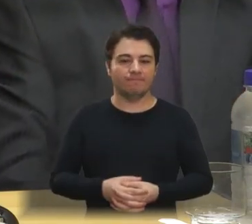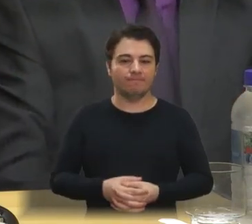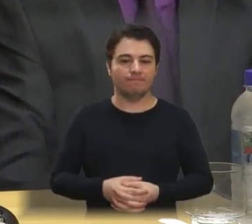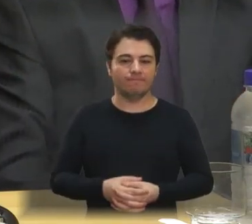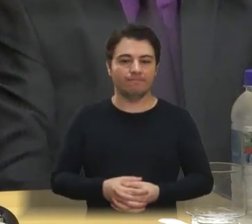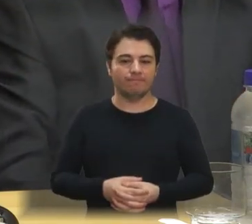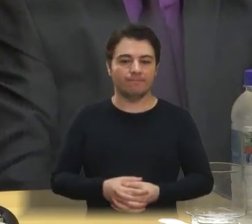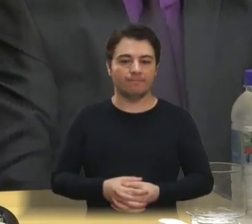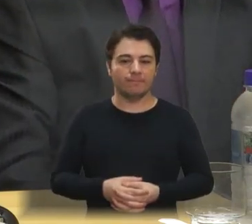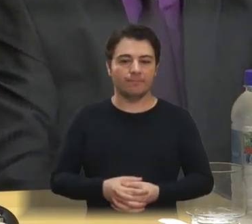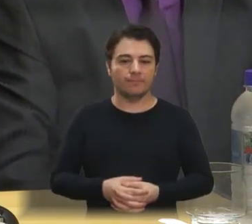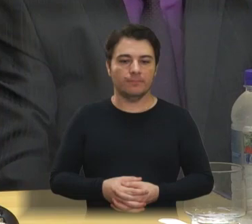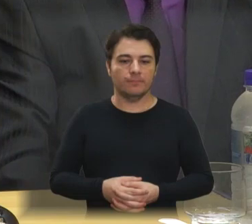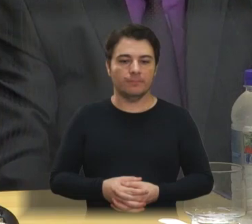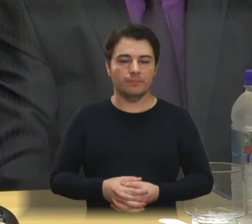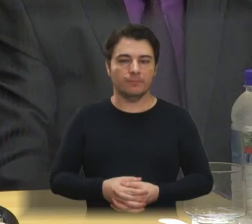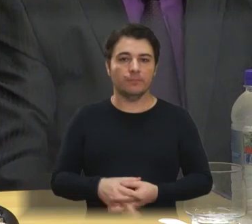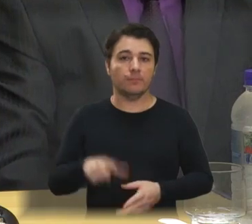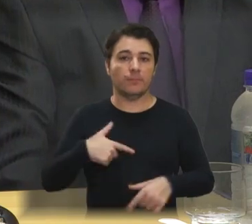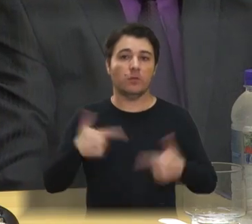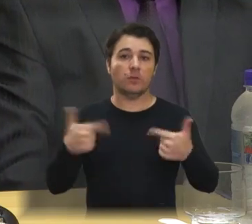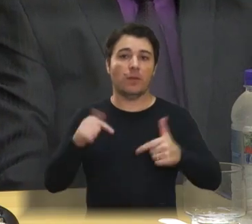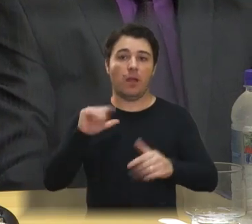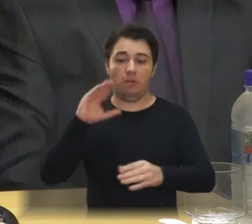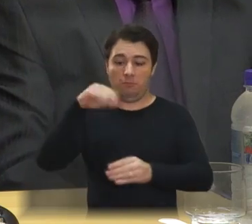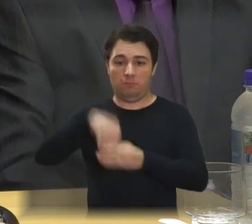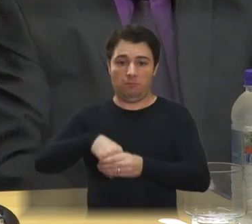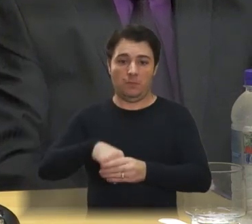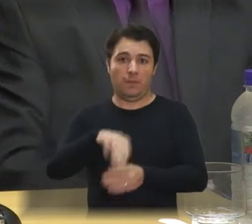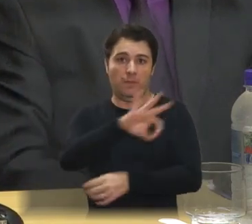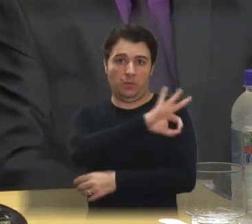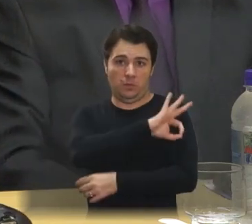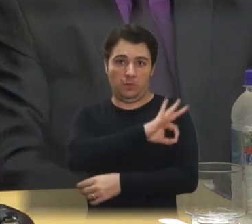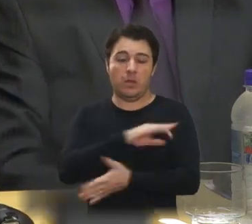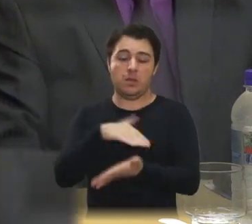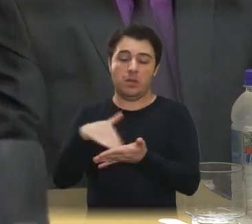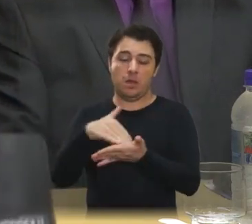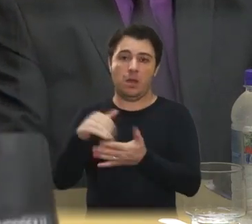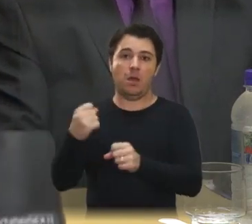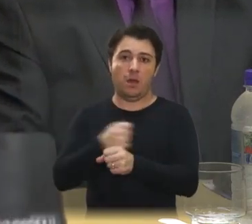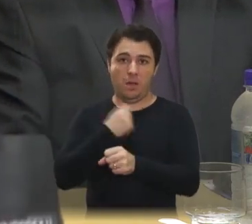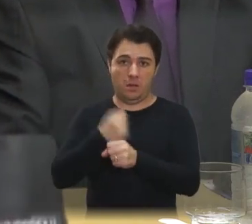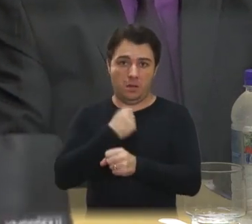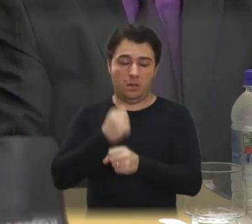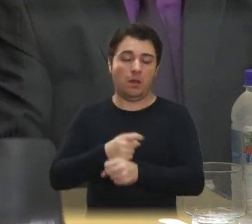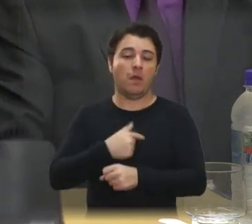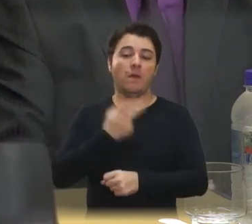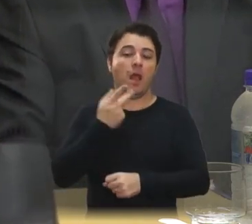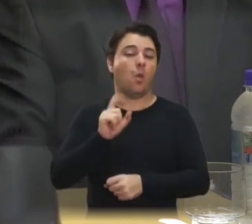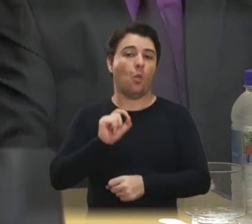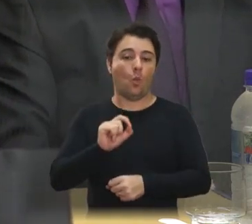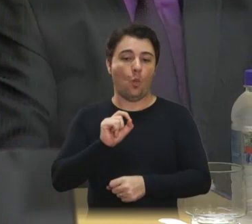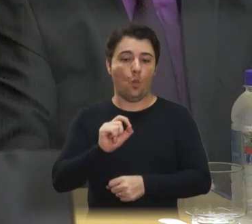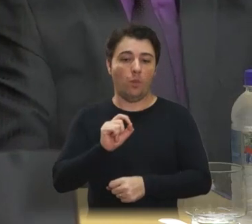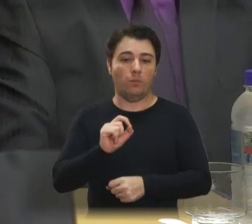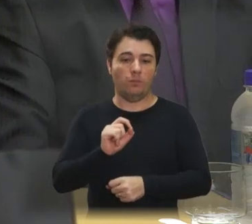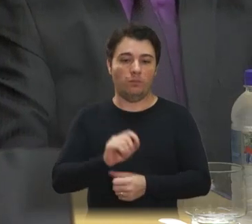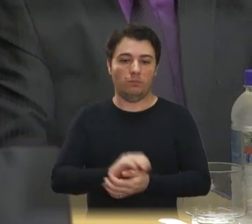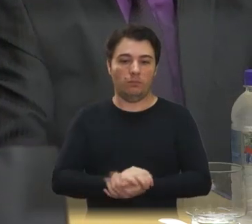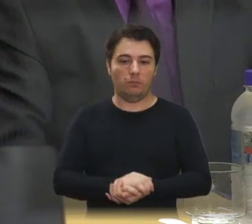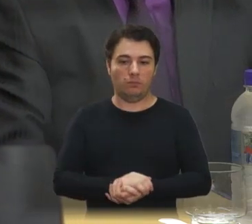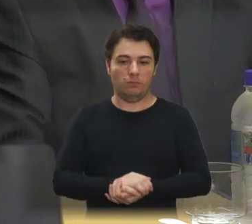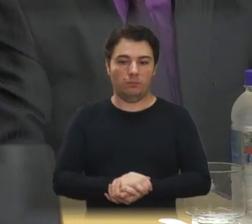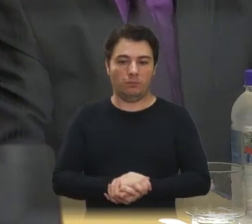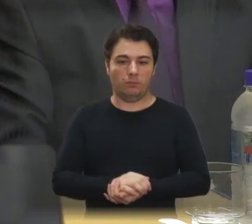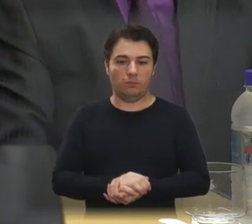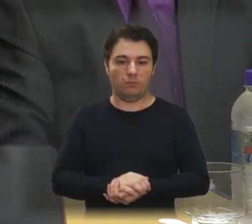representando pela prefeitura e gostaria de te dizer que sim